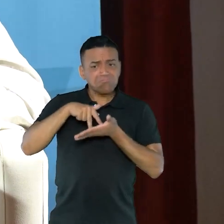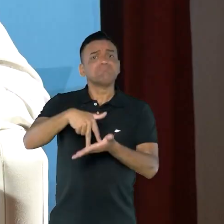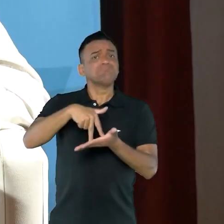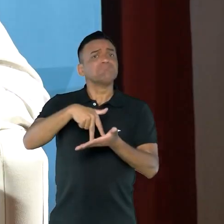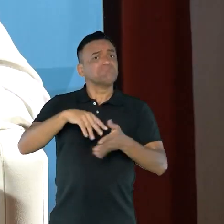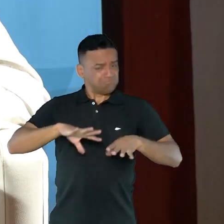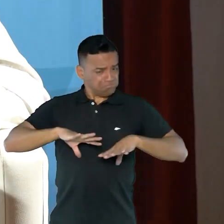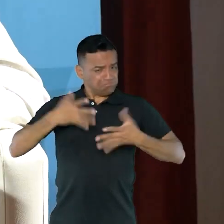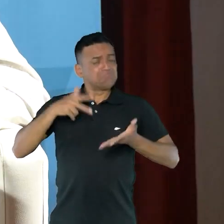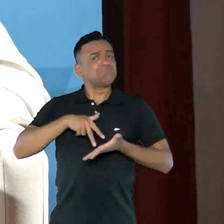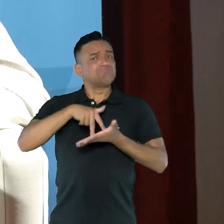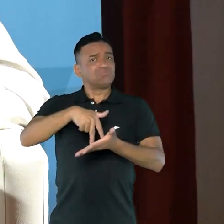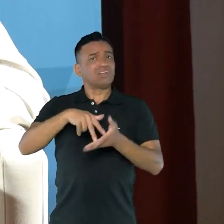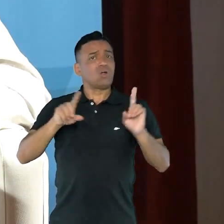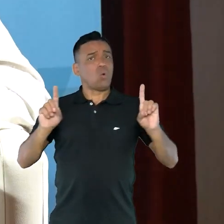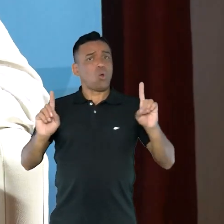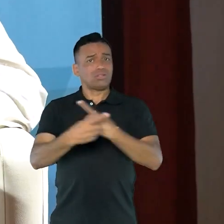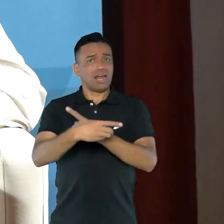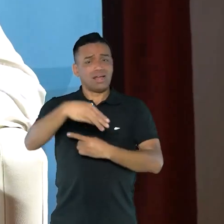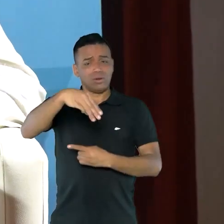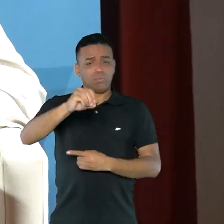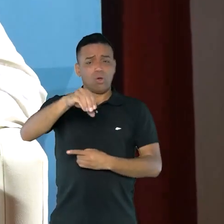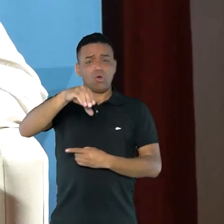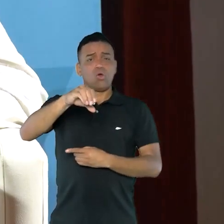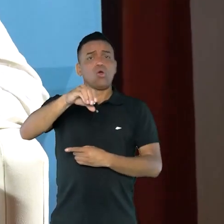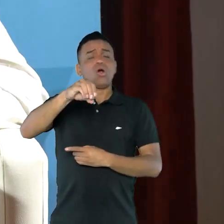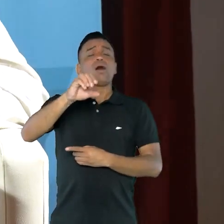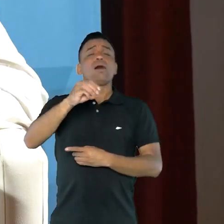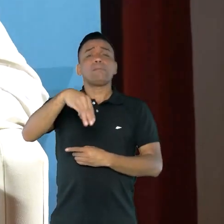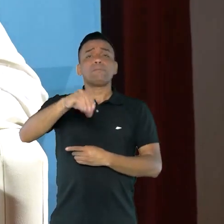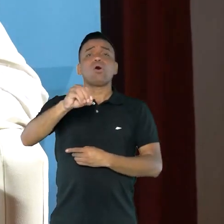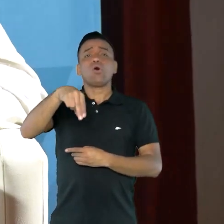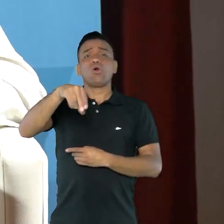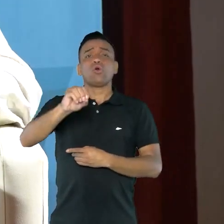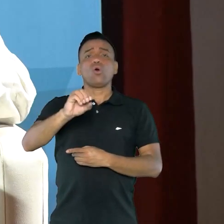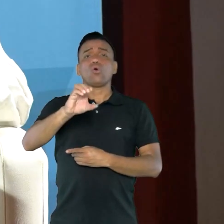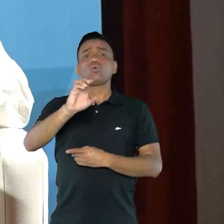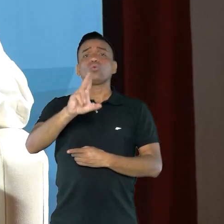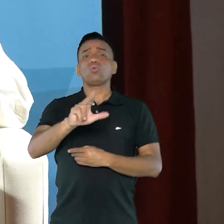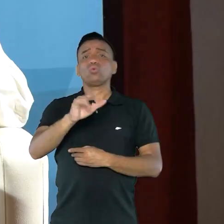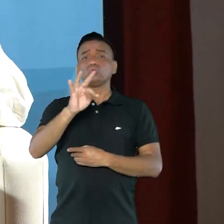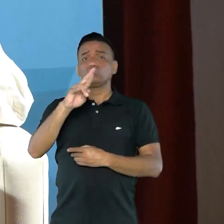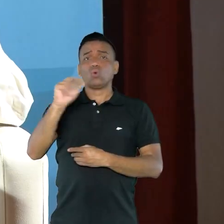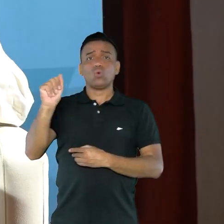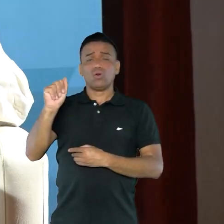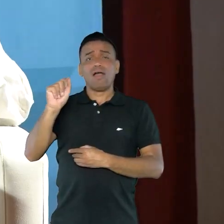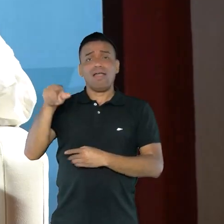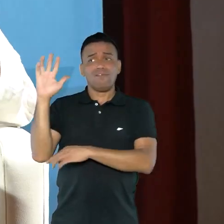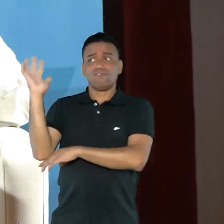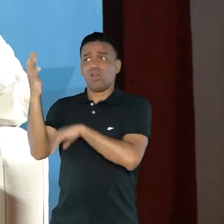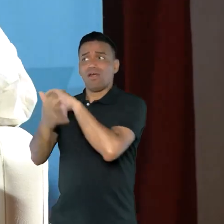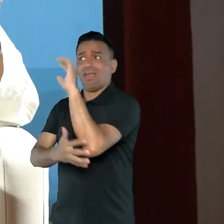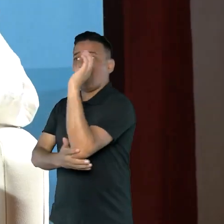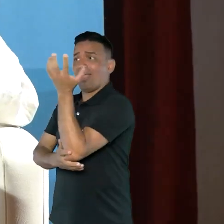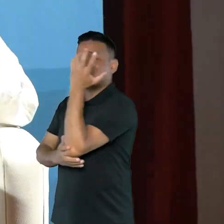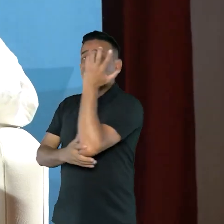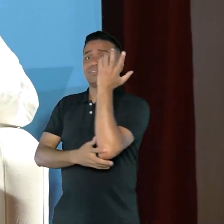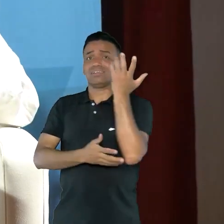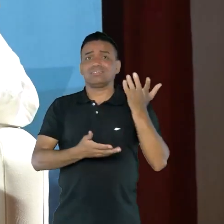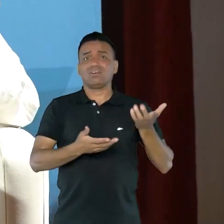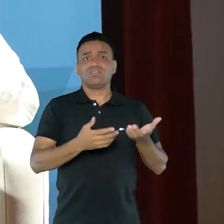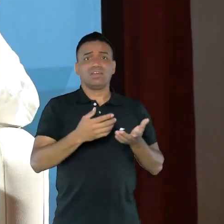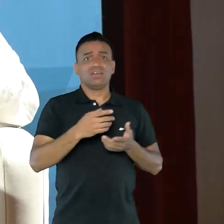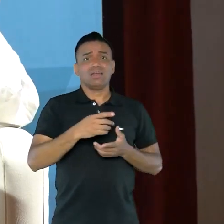o contrário da monocultura é a floresta, né? Então, a gente olha uma monocultura de milho, de